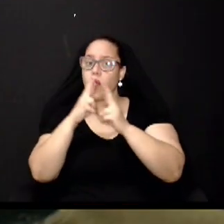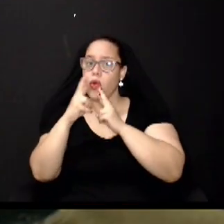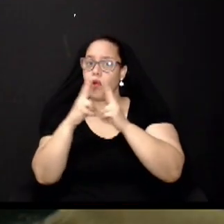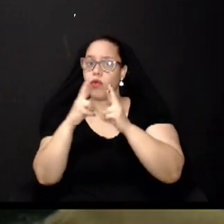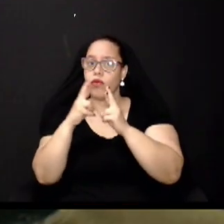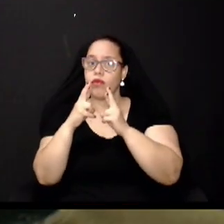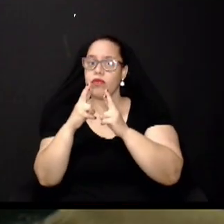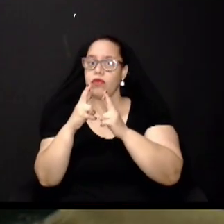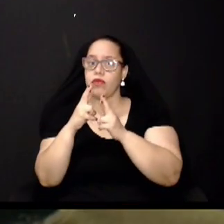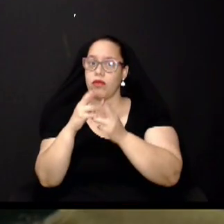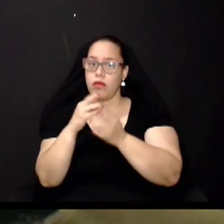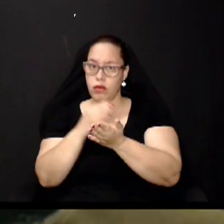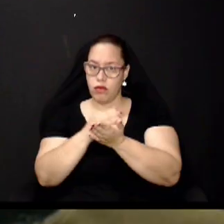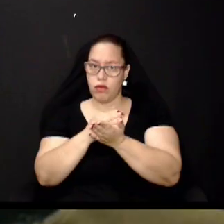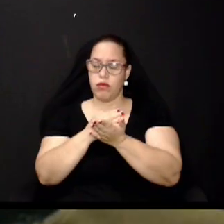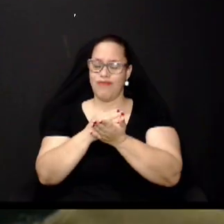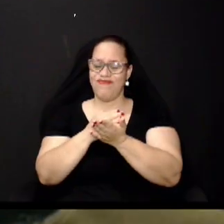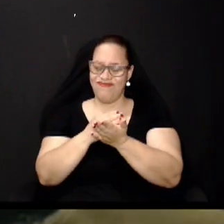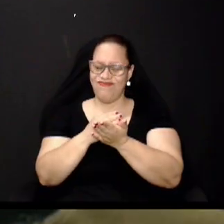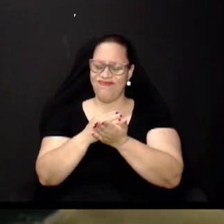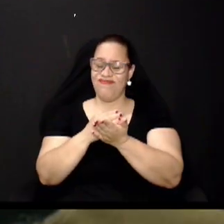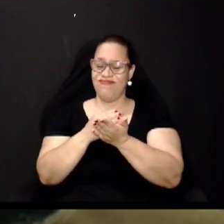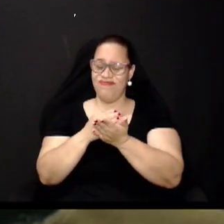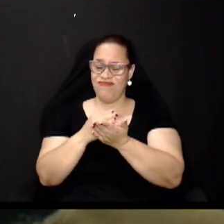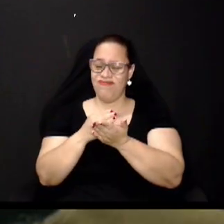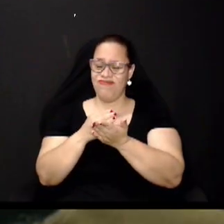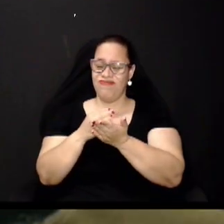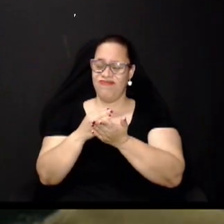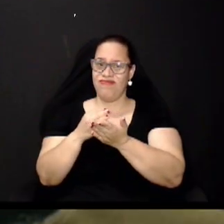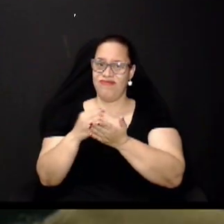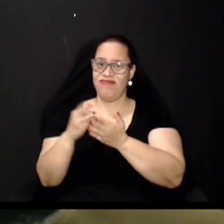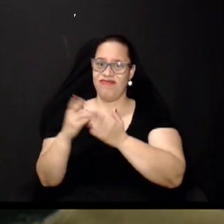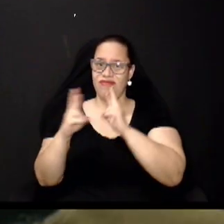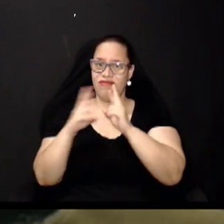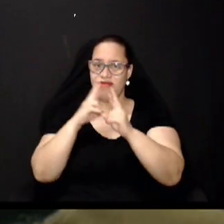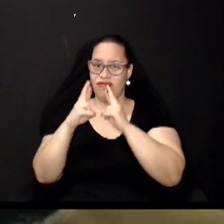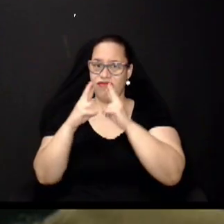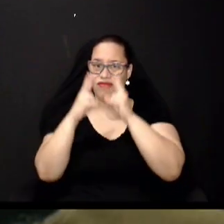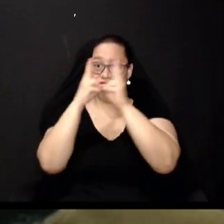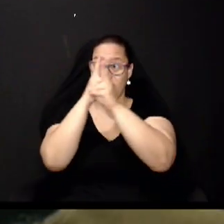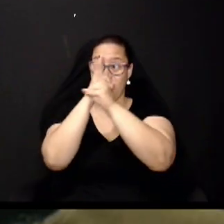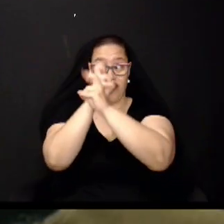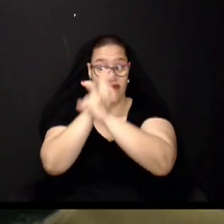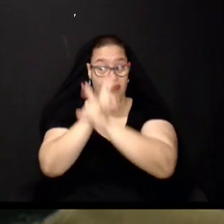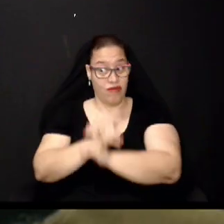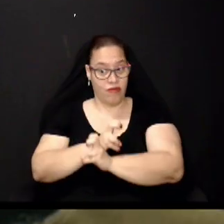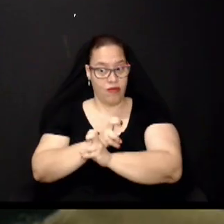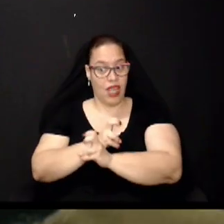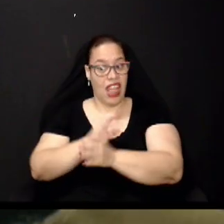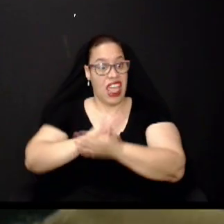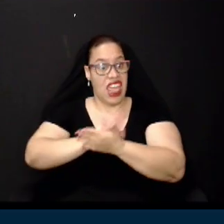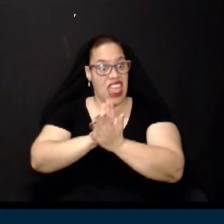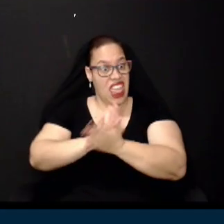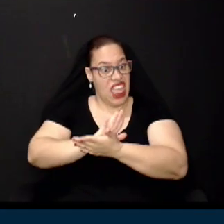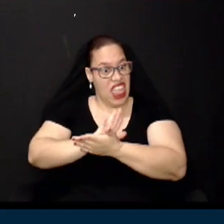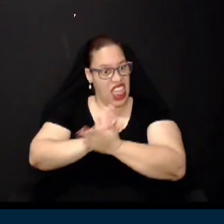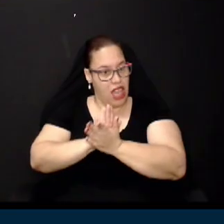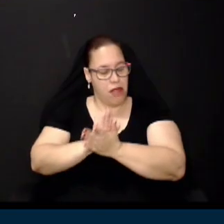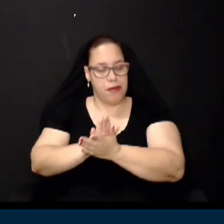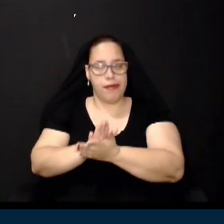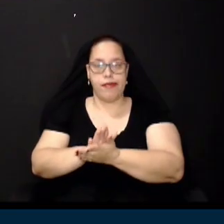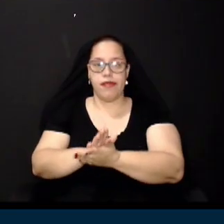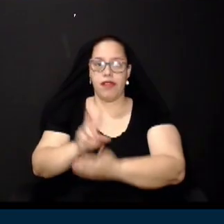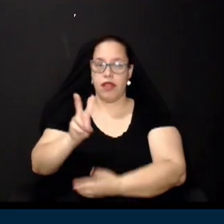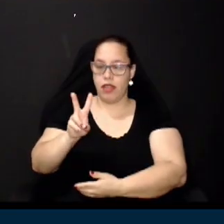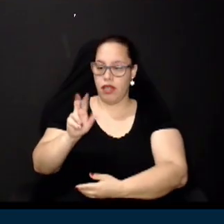se encaminhando para um relacionamento tóxico e abusivo. Vamos lá, então, Vanessa, por